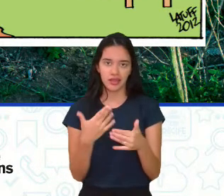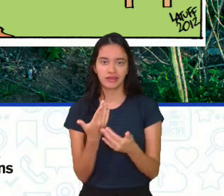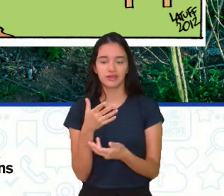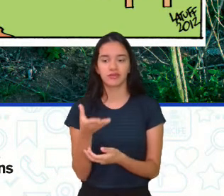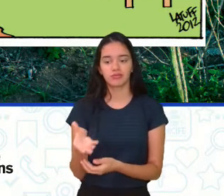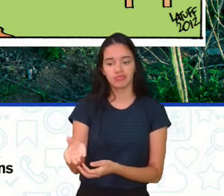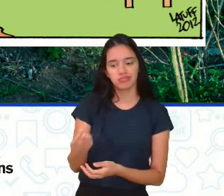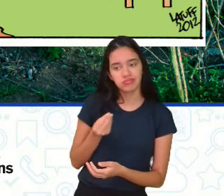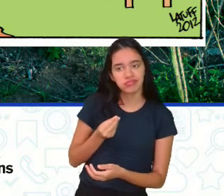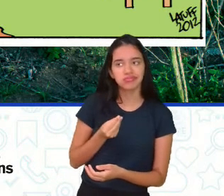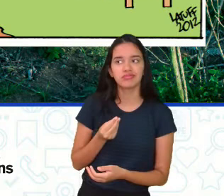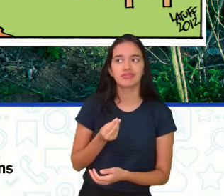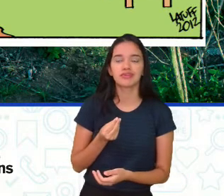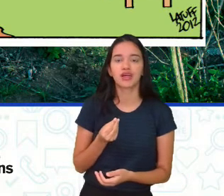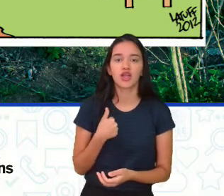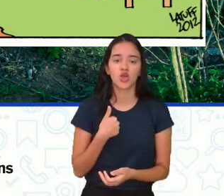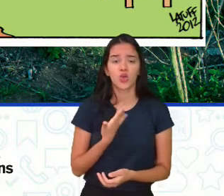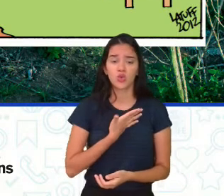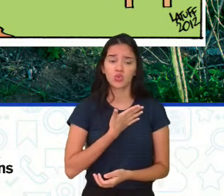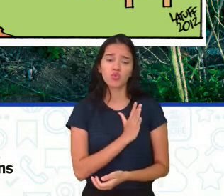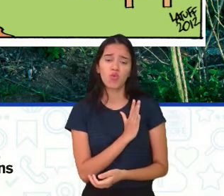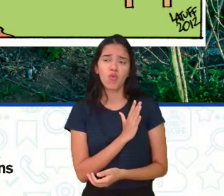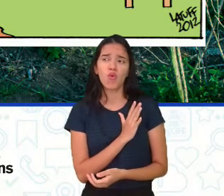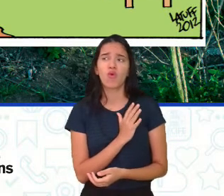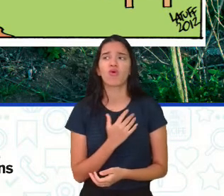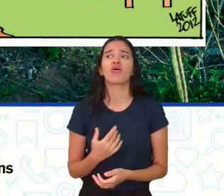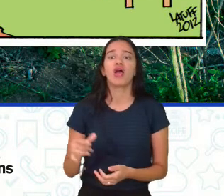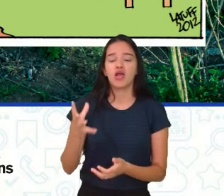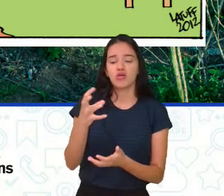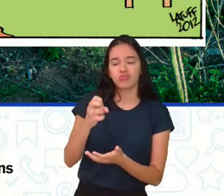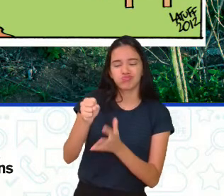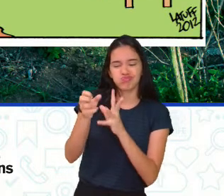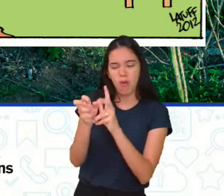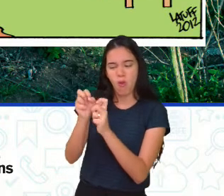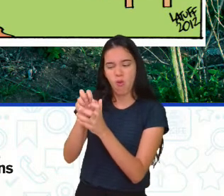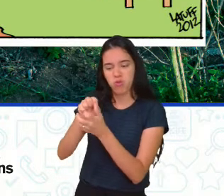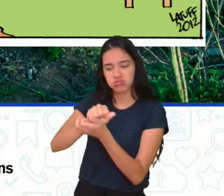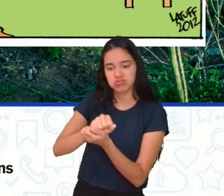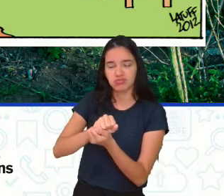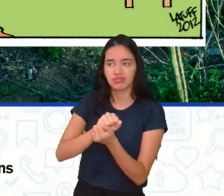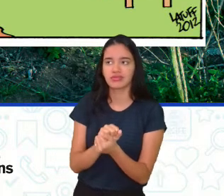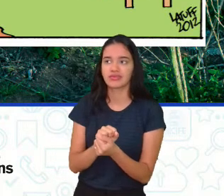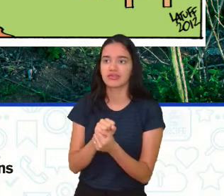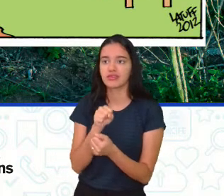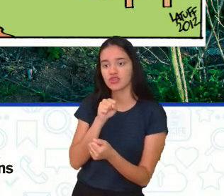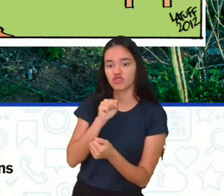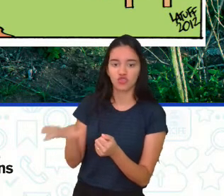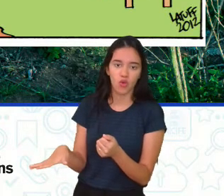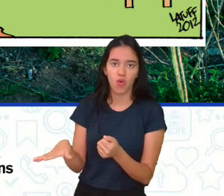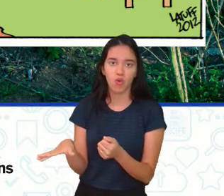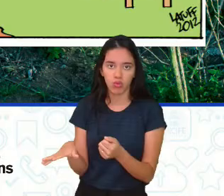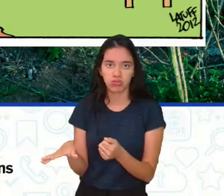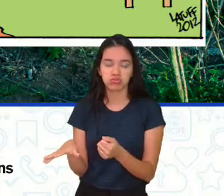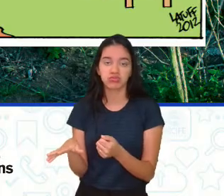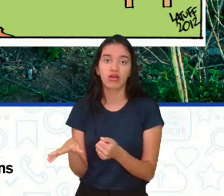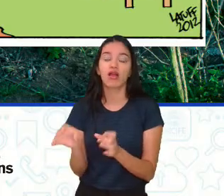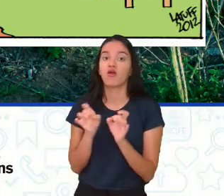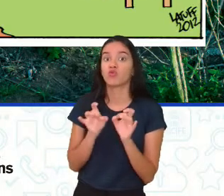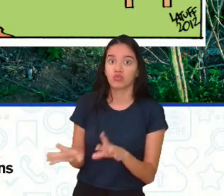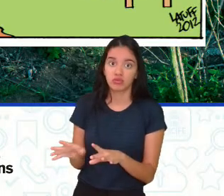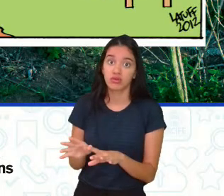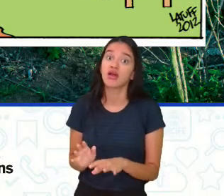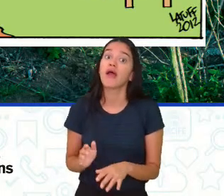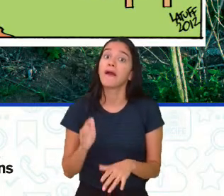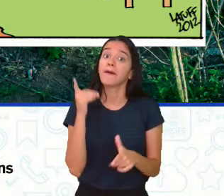santinho, eu não gosto desse candidato não. Aí você amassa o santinho. Joga no chão. Não. Joga no chão. É um problema sério depois da